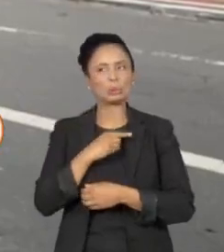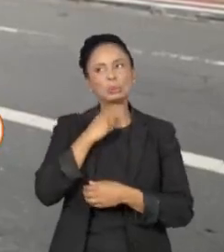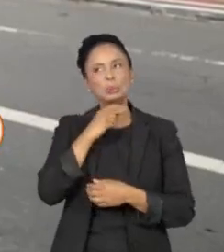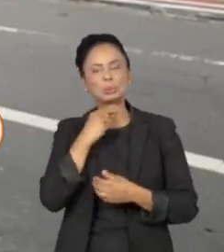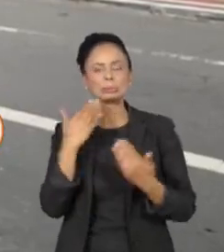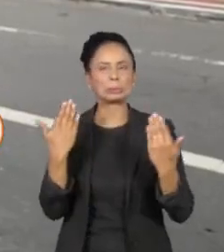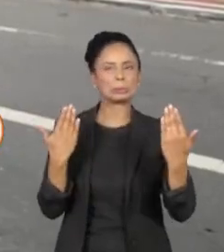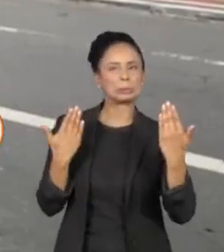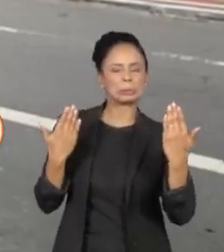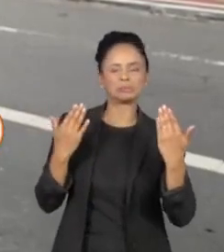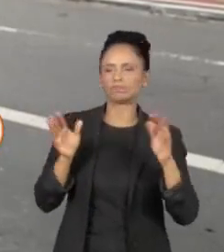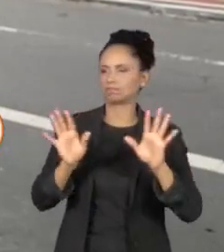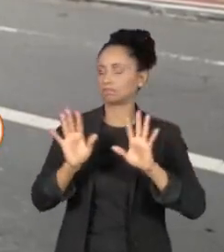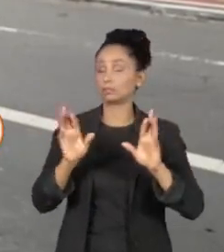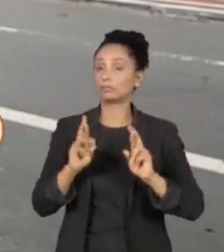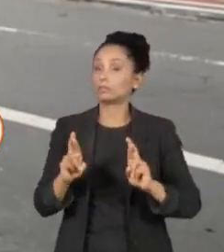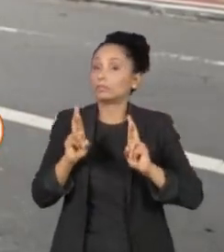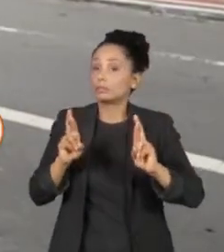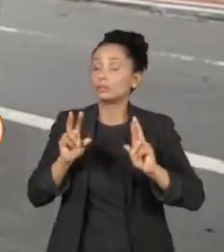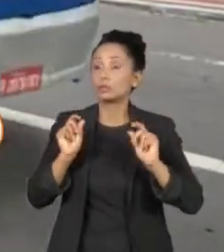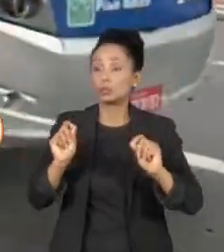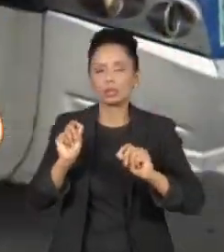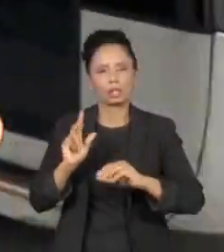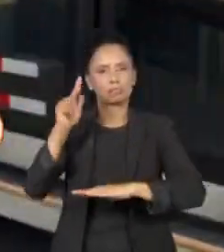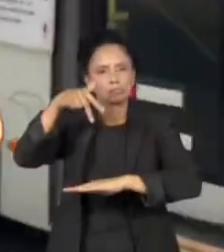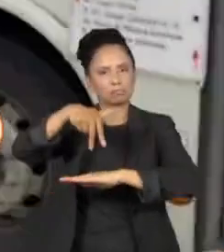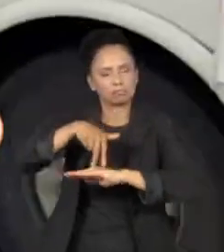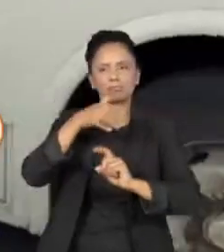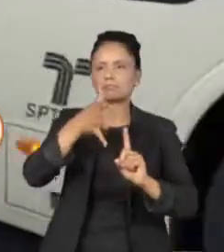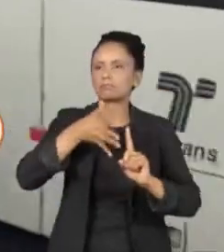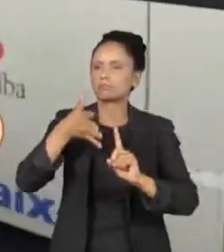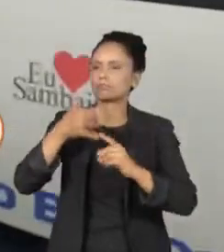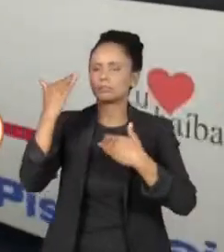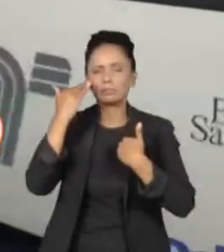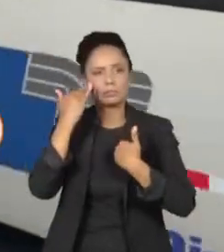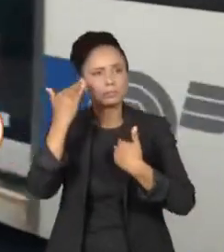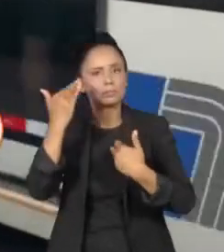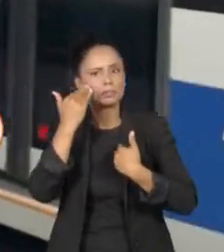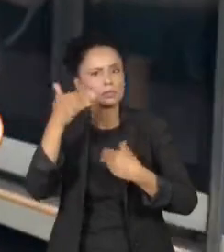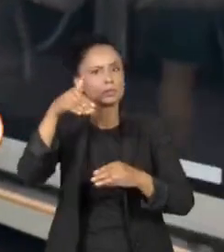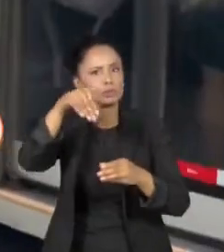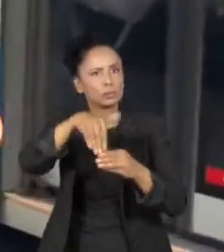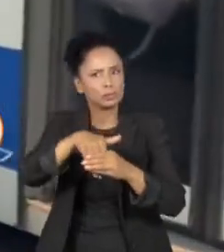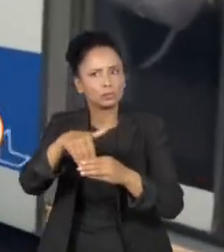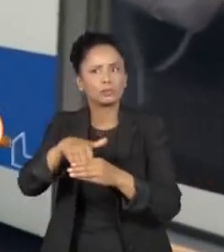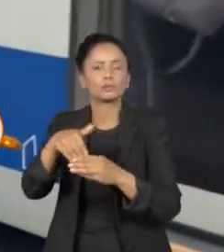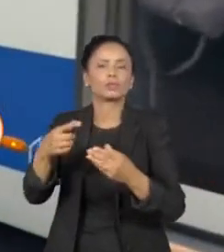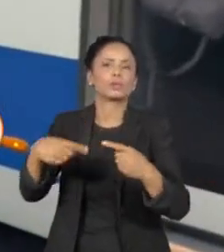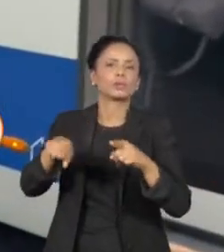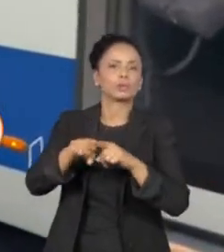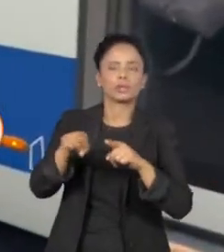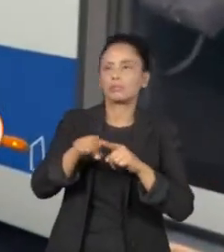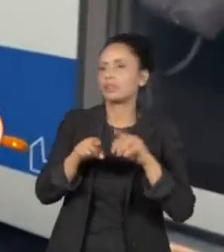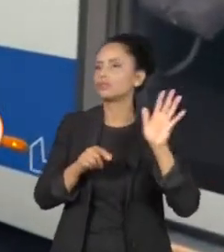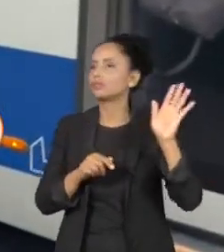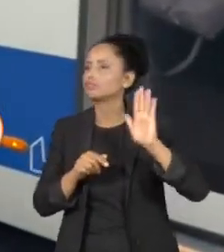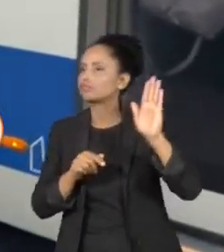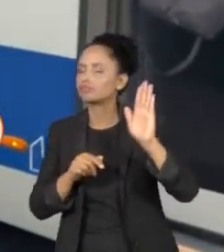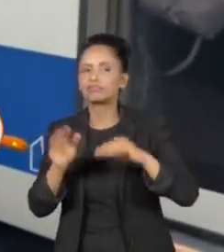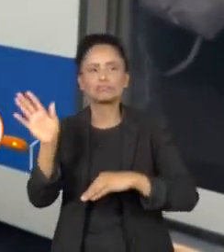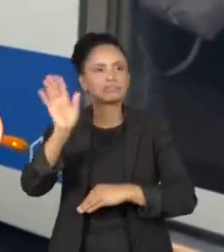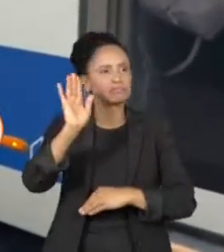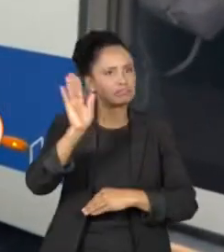A expectativa é que ele agradeça os votos recebidos e faça ali também um aceno dizendo que vai